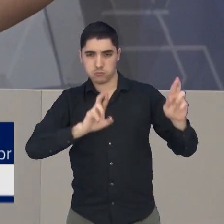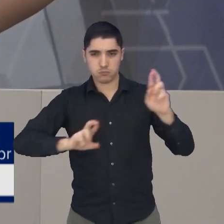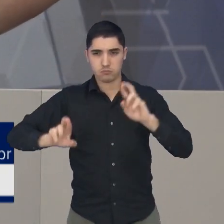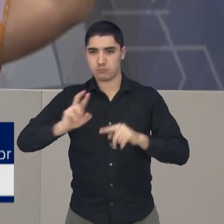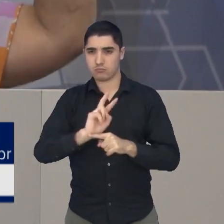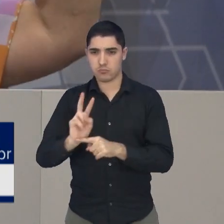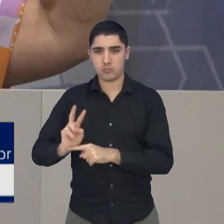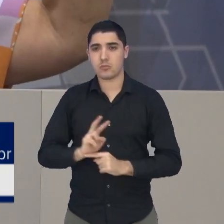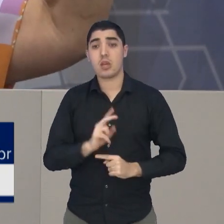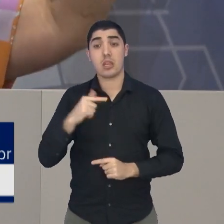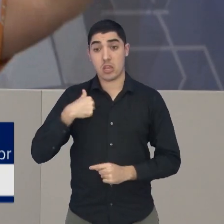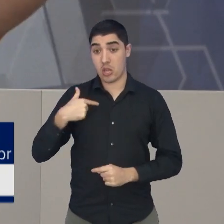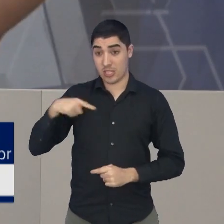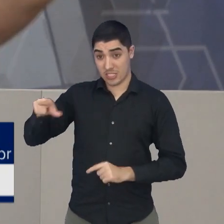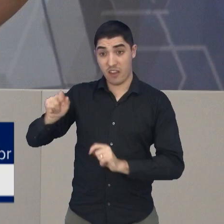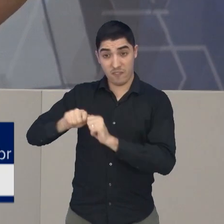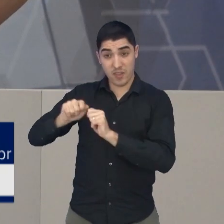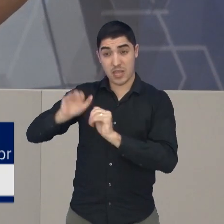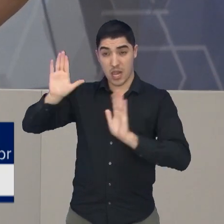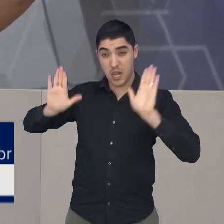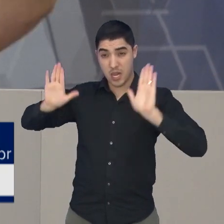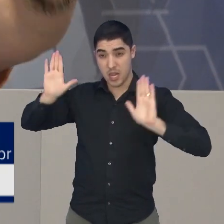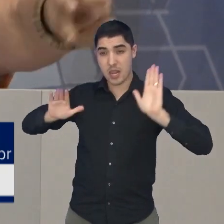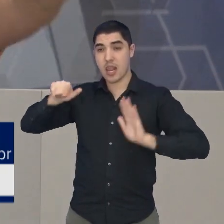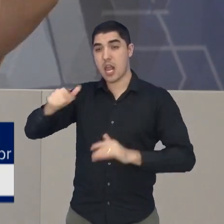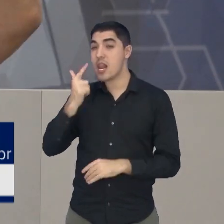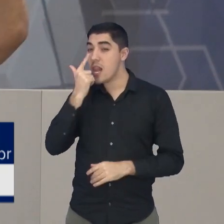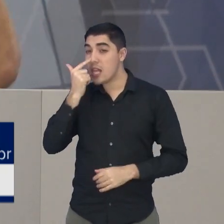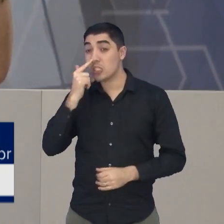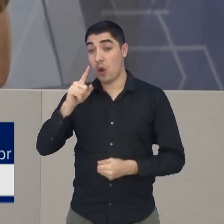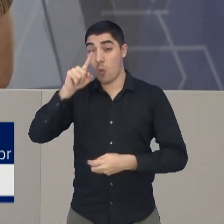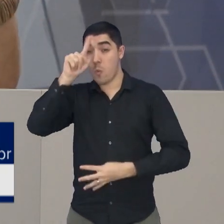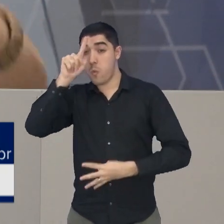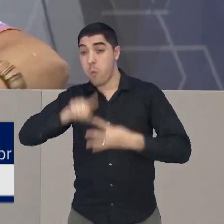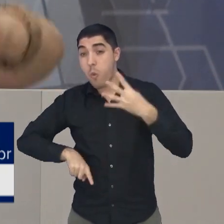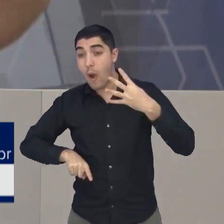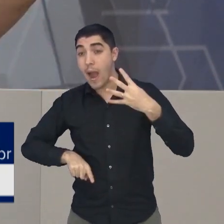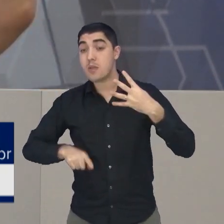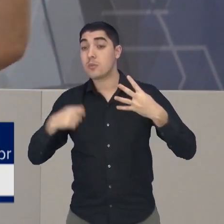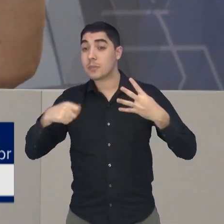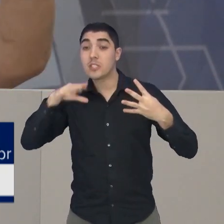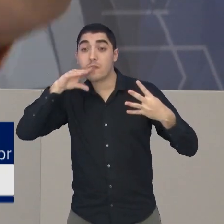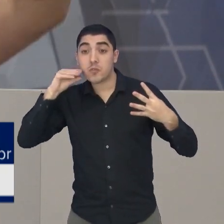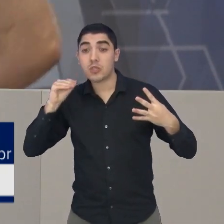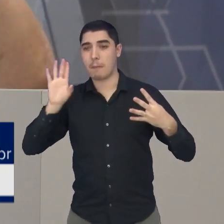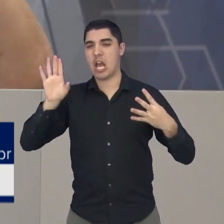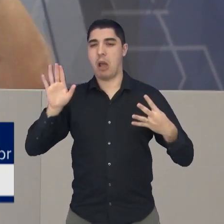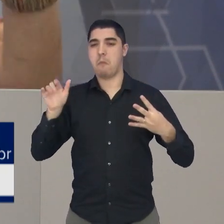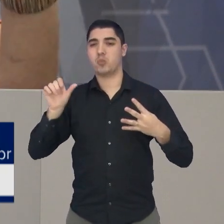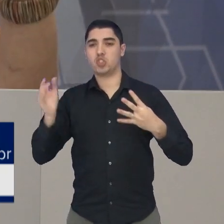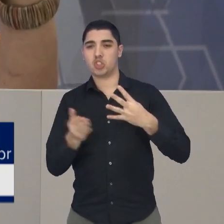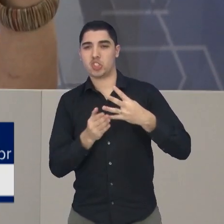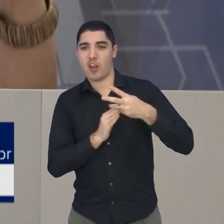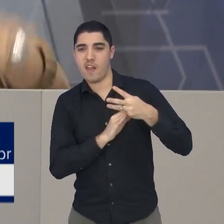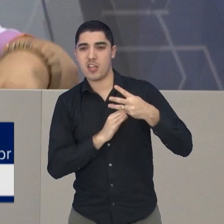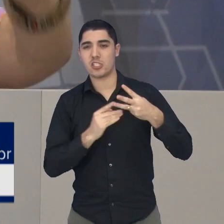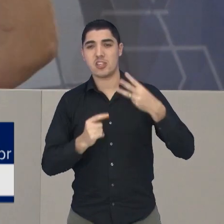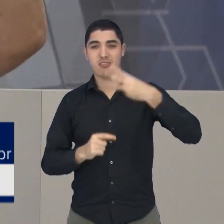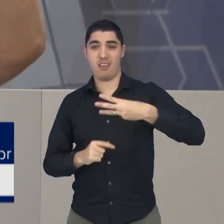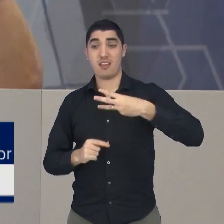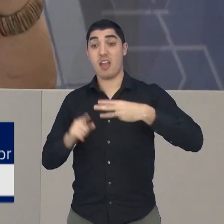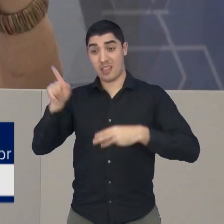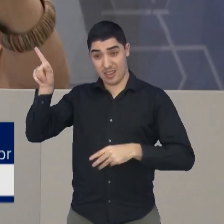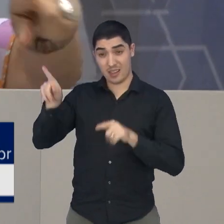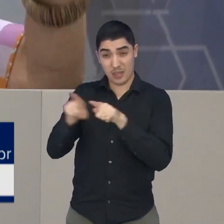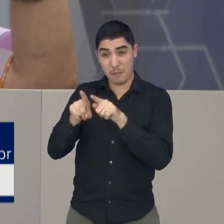de lixo, nós falamos, 4 coletores, fizeram com 3, e essa empresa que já saiu de Ilhabela, que é